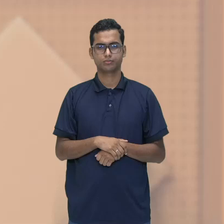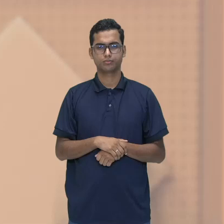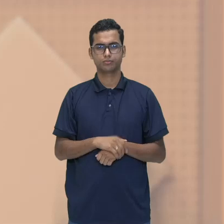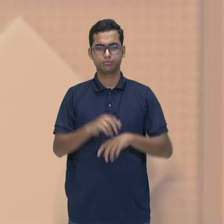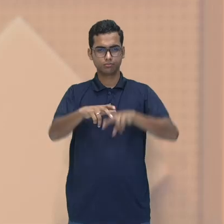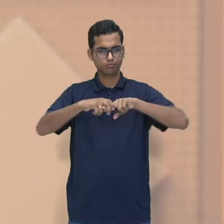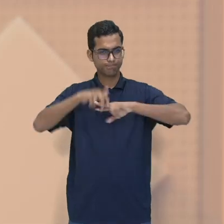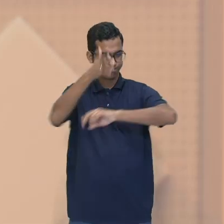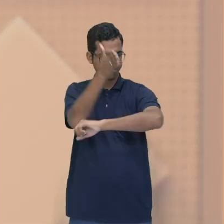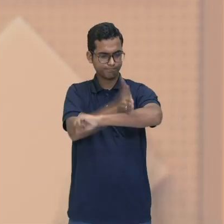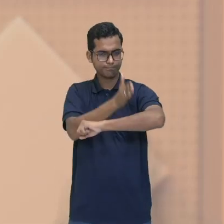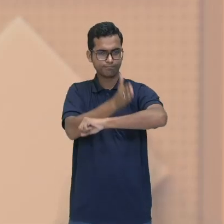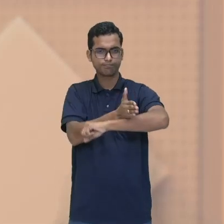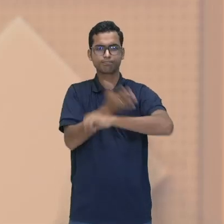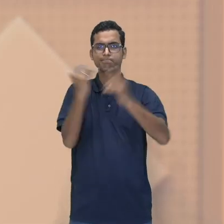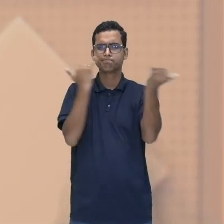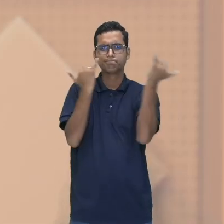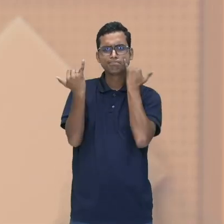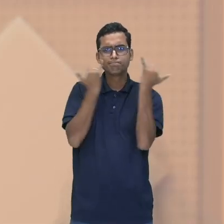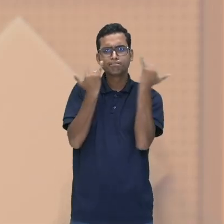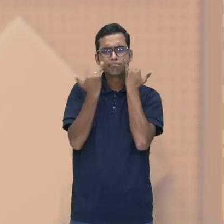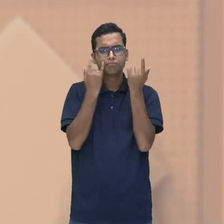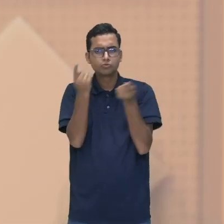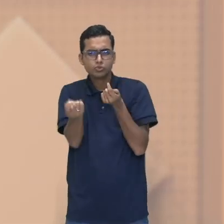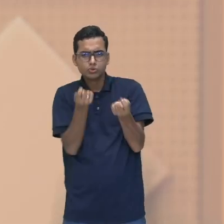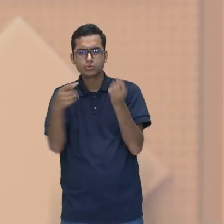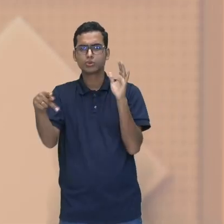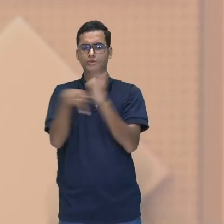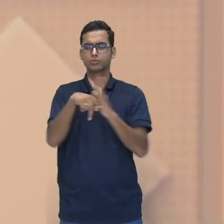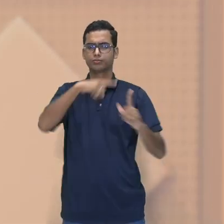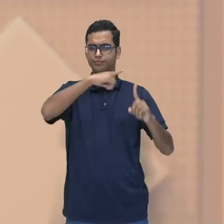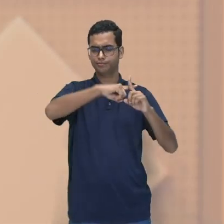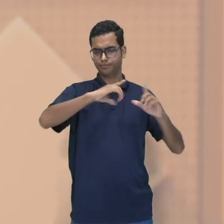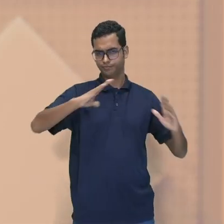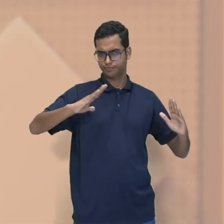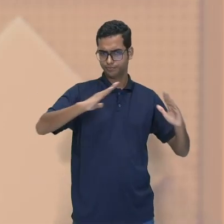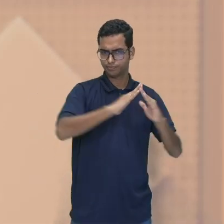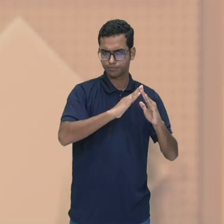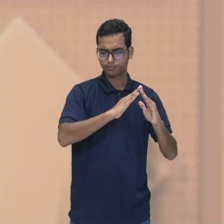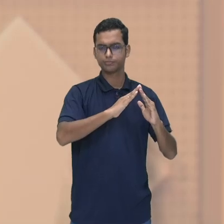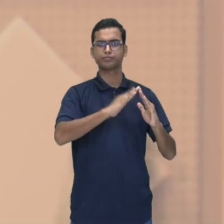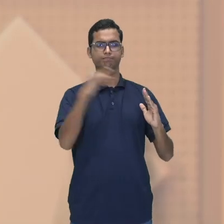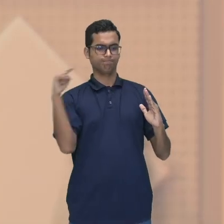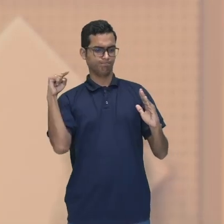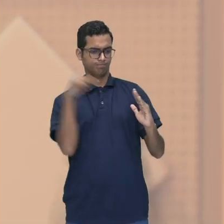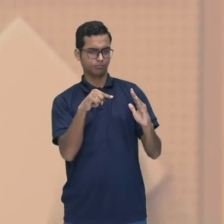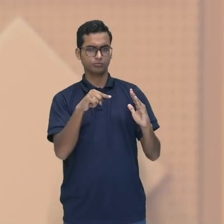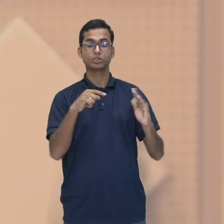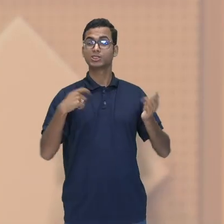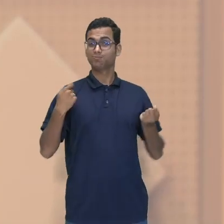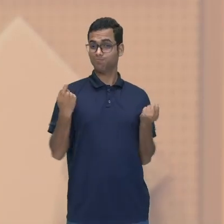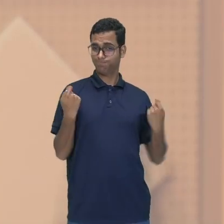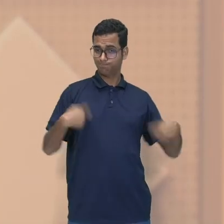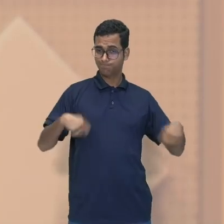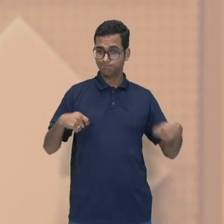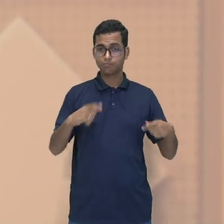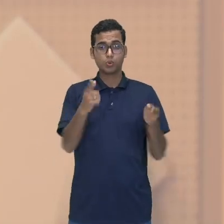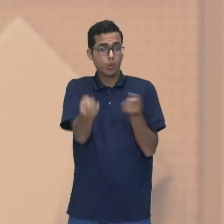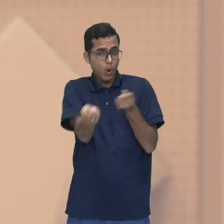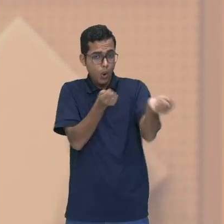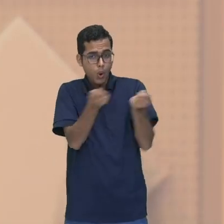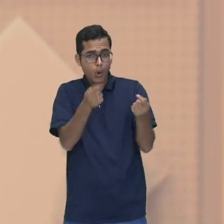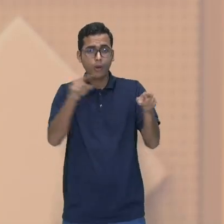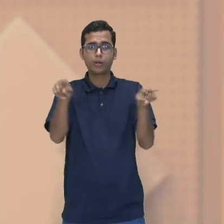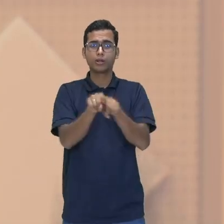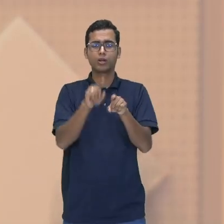Média, quem vai manipular essas informações vai ser a igreja. E a igreja, ela precisa estar